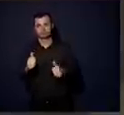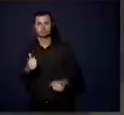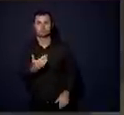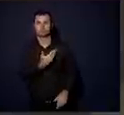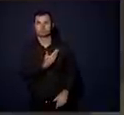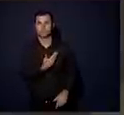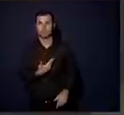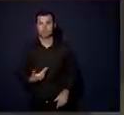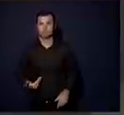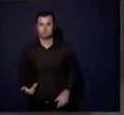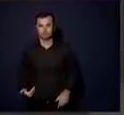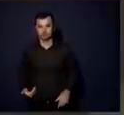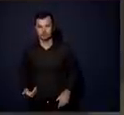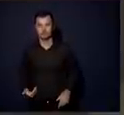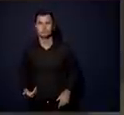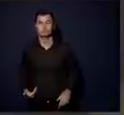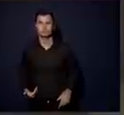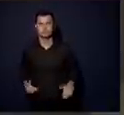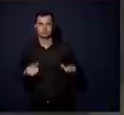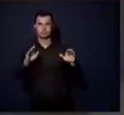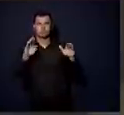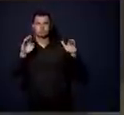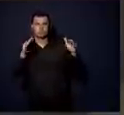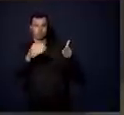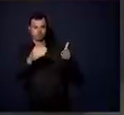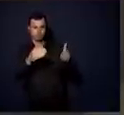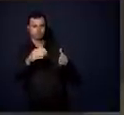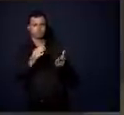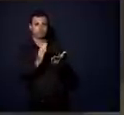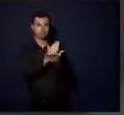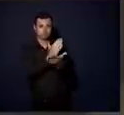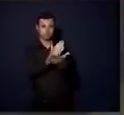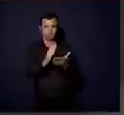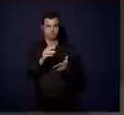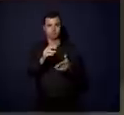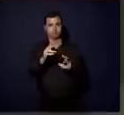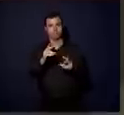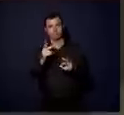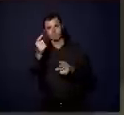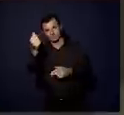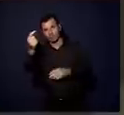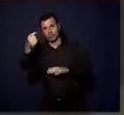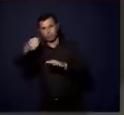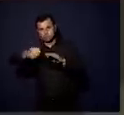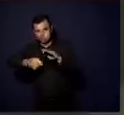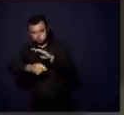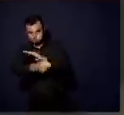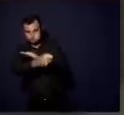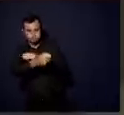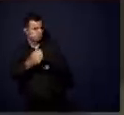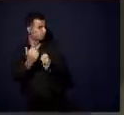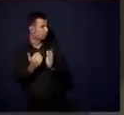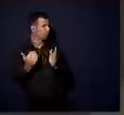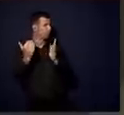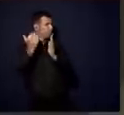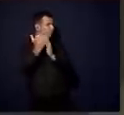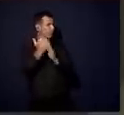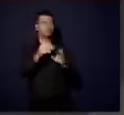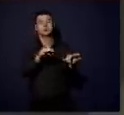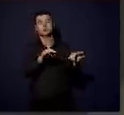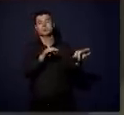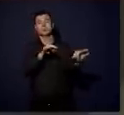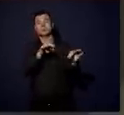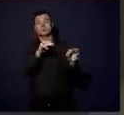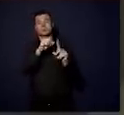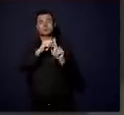governo tem enfatizado com as concessões irão continuar que é muito importante para retomada do investimento e o programa social mais